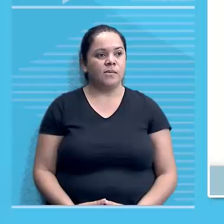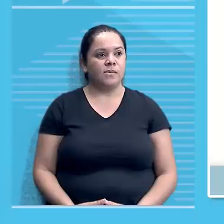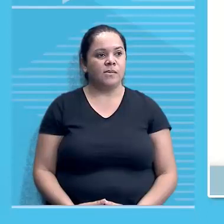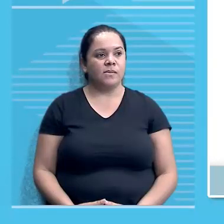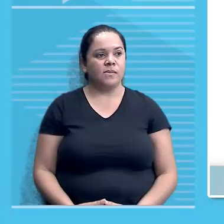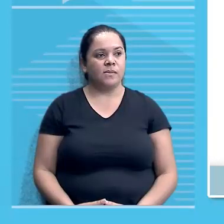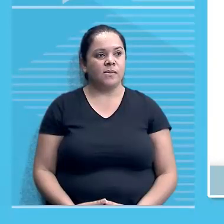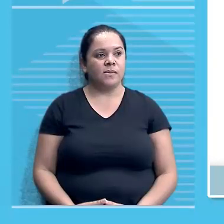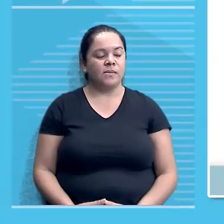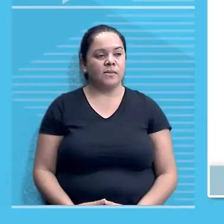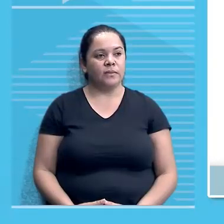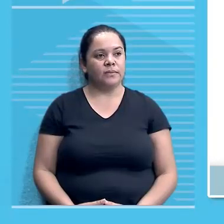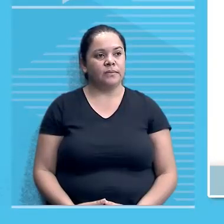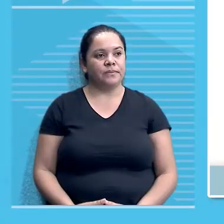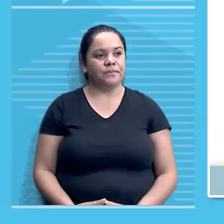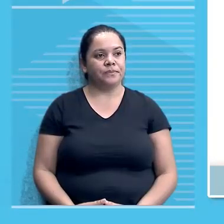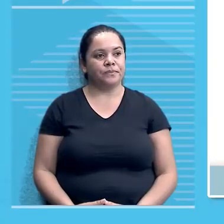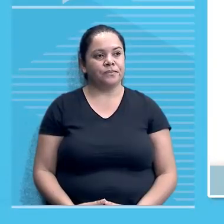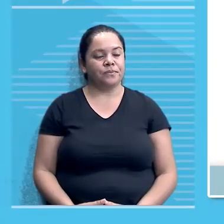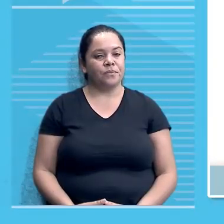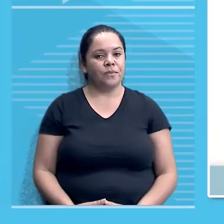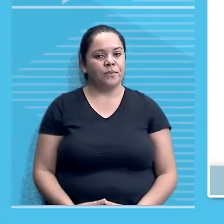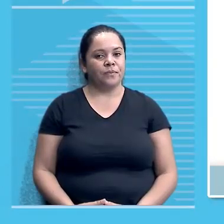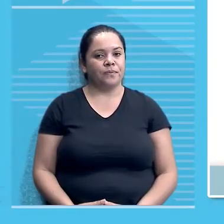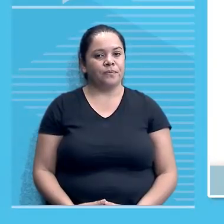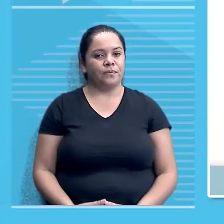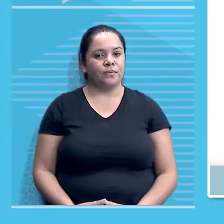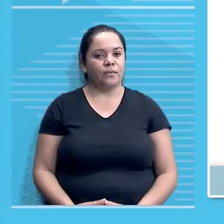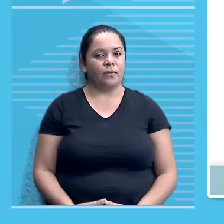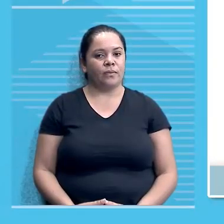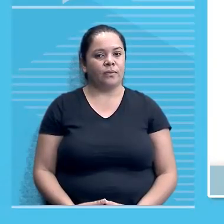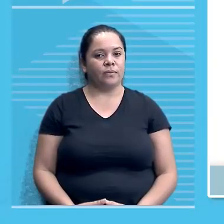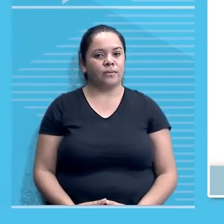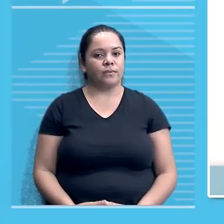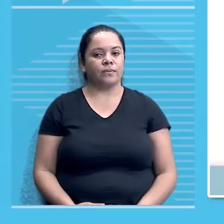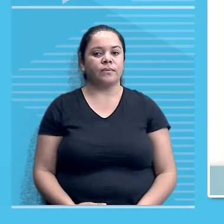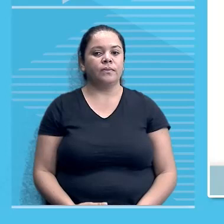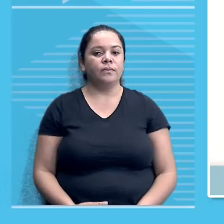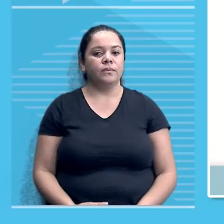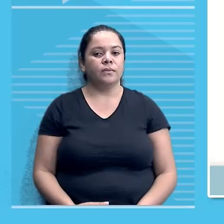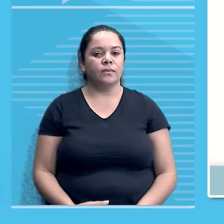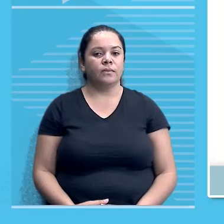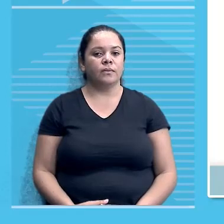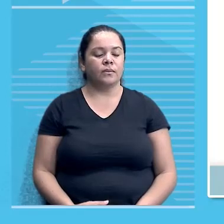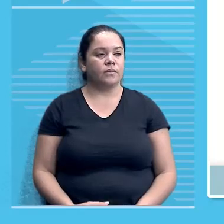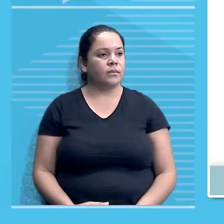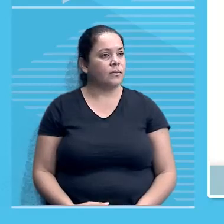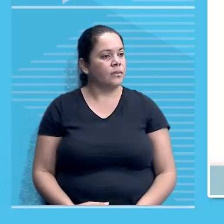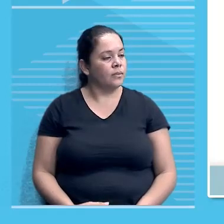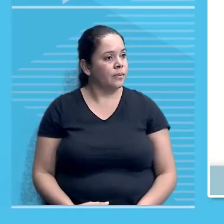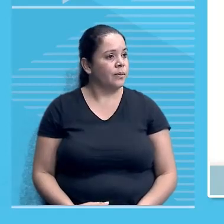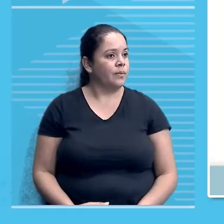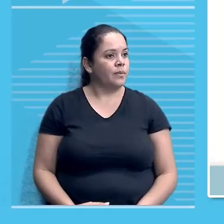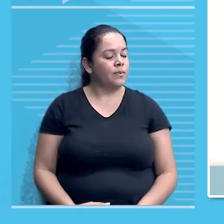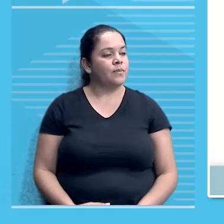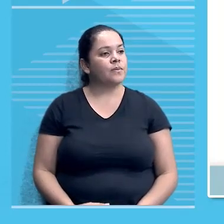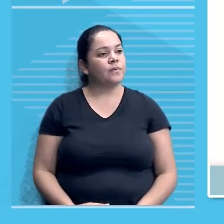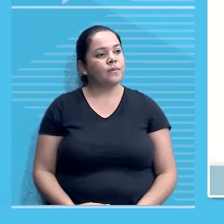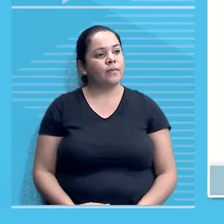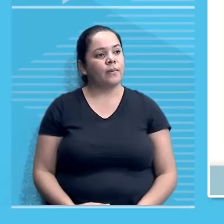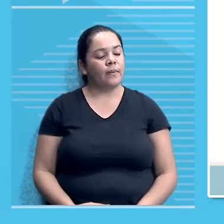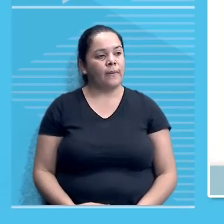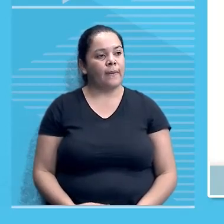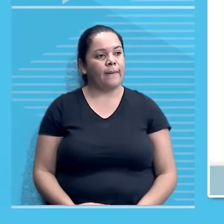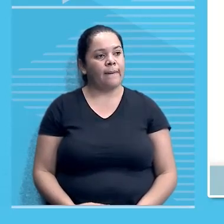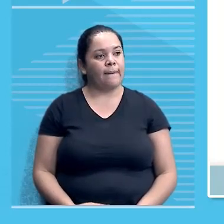tornam-se aos de operações comerciais de prestígio com a produção e ou